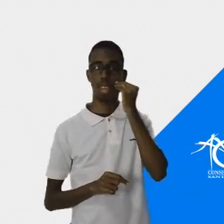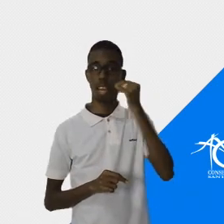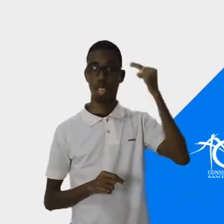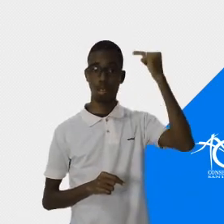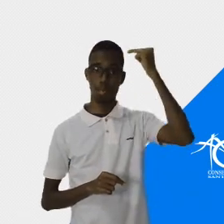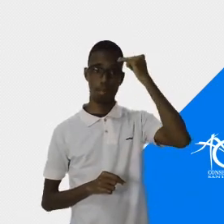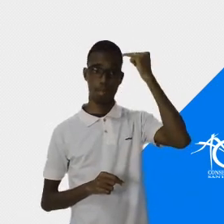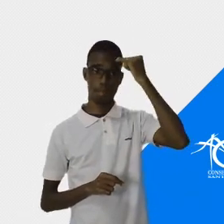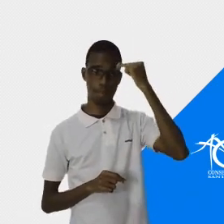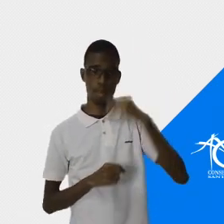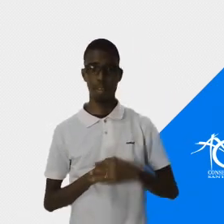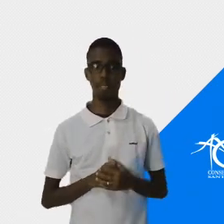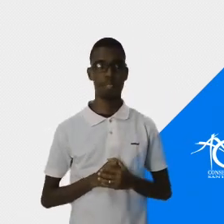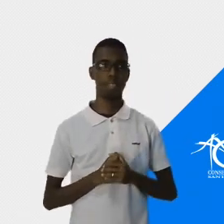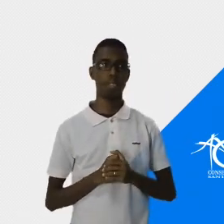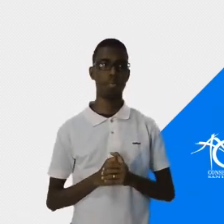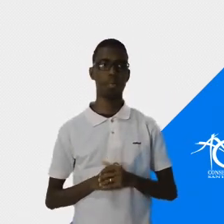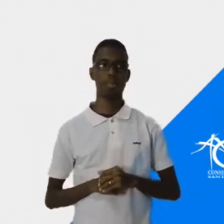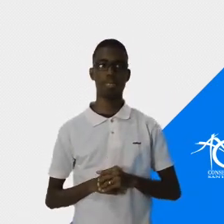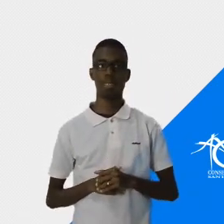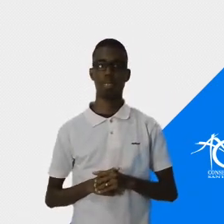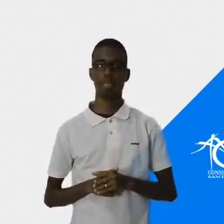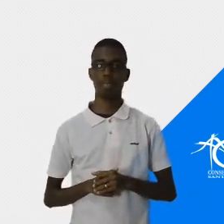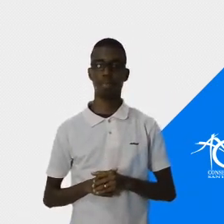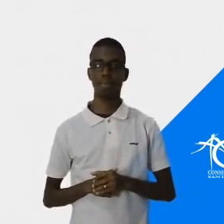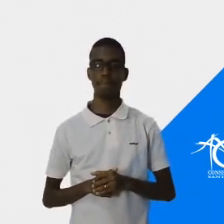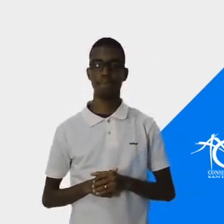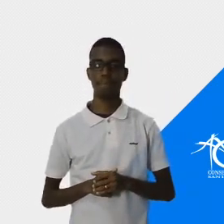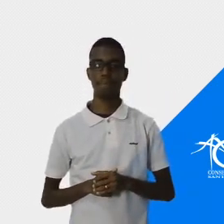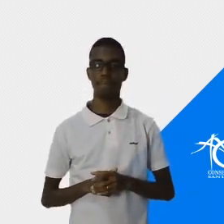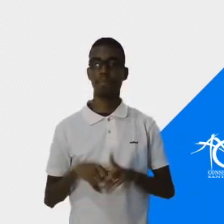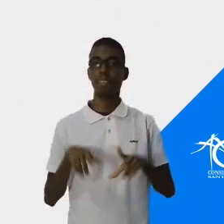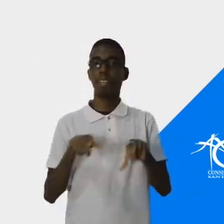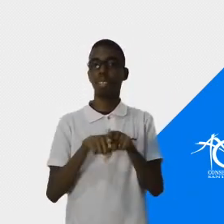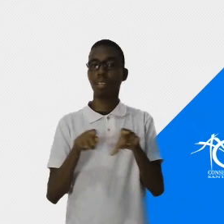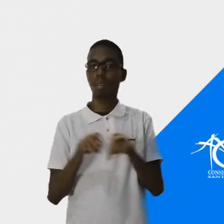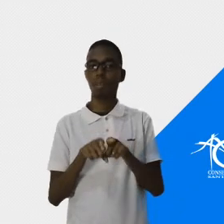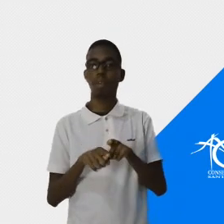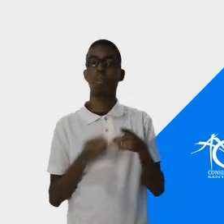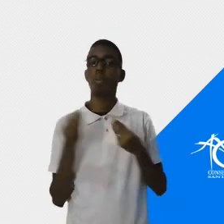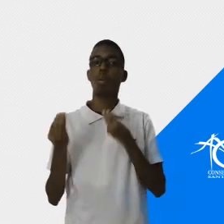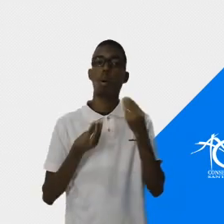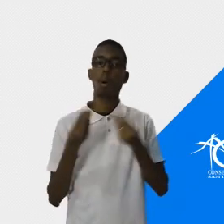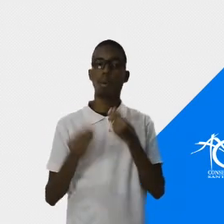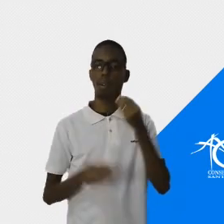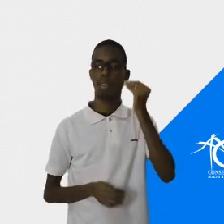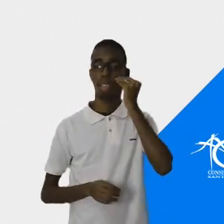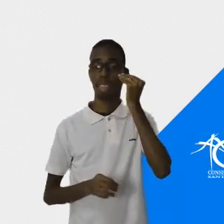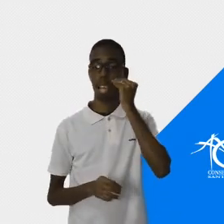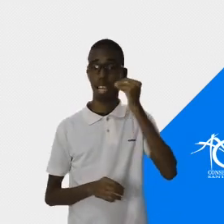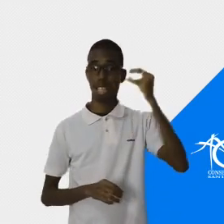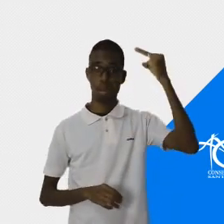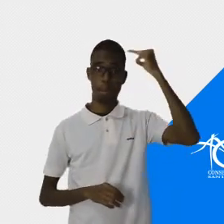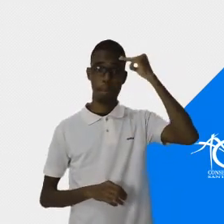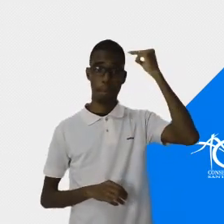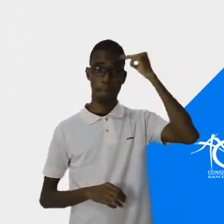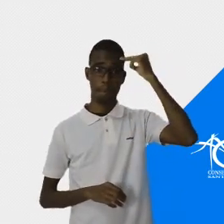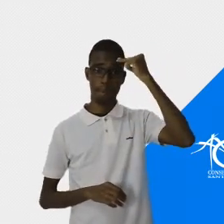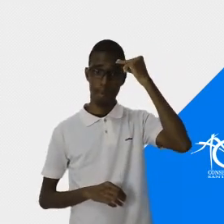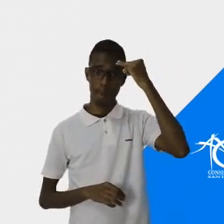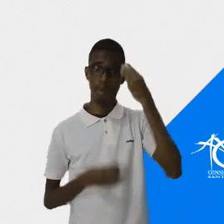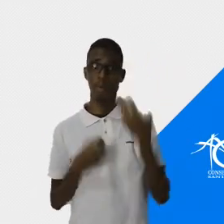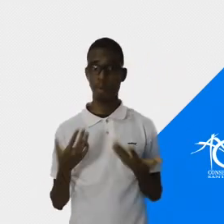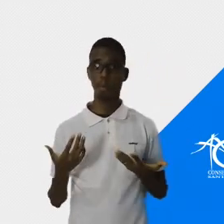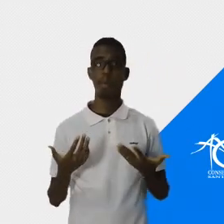profissional. Então, assim, vamos imaginar, por que que eu testo memória, né? Memória, especialmente de reconhecimento visual para trânsito, que é muito importante pelo